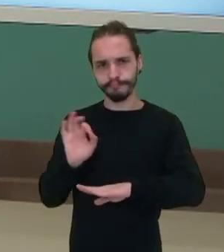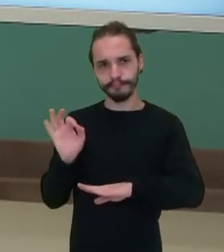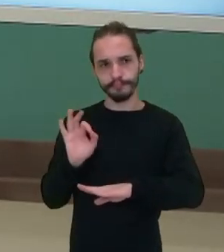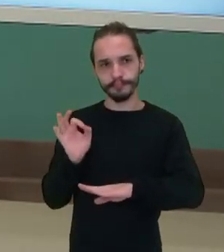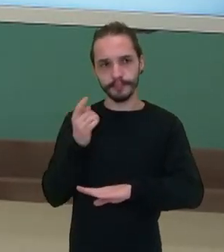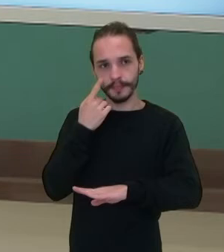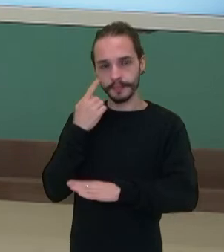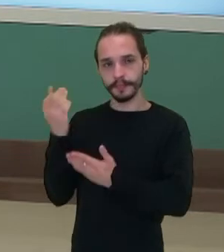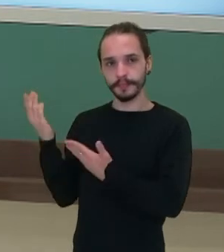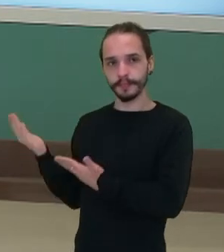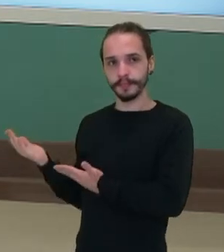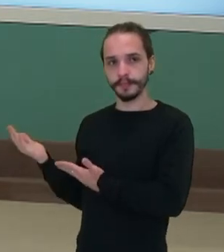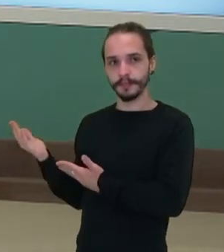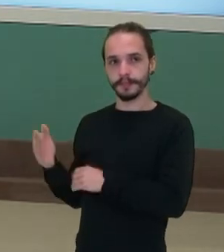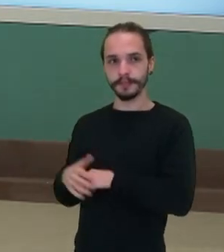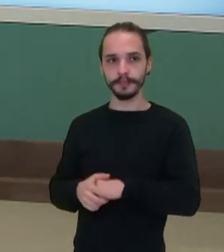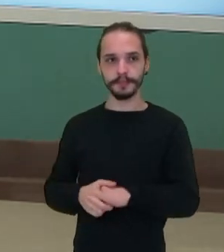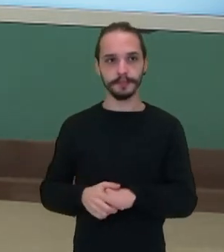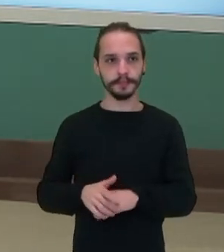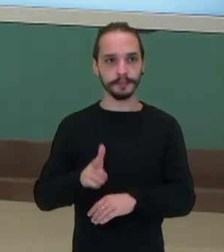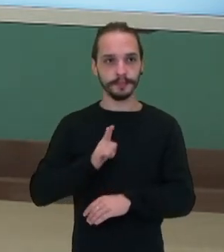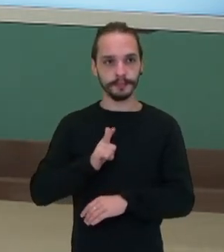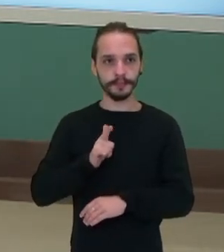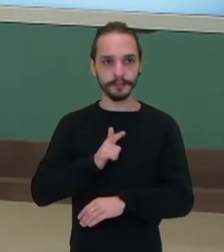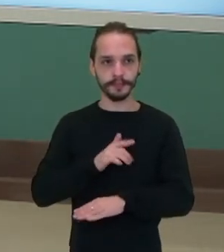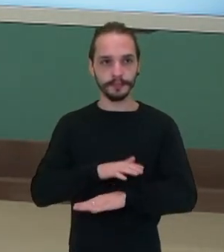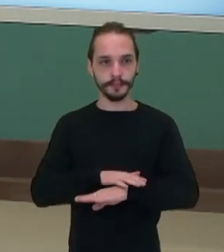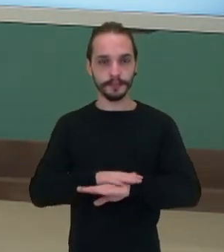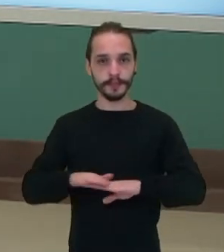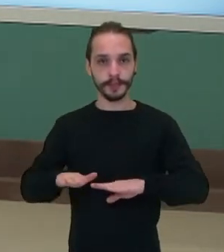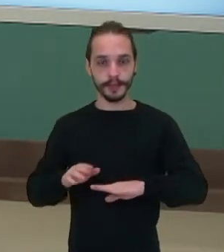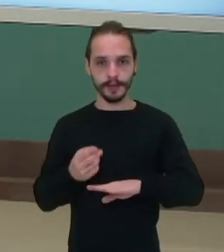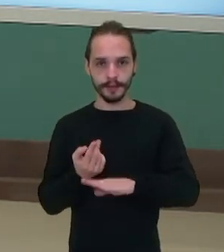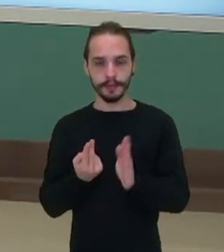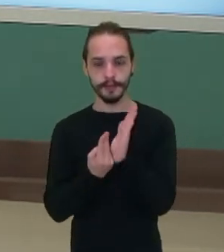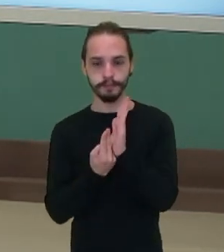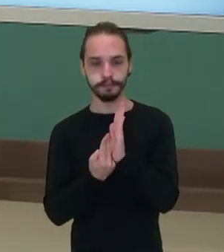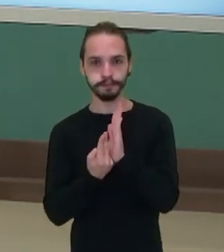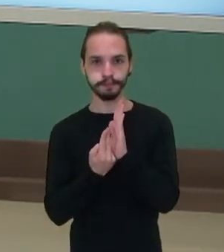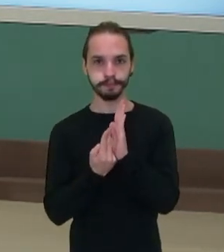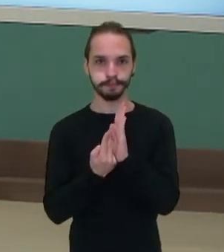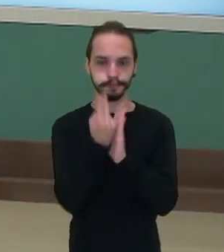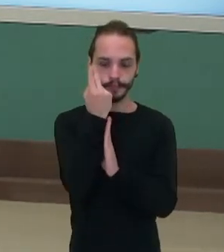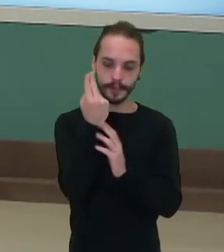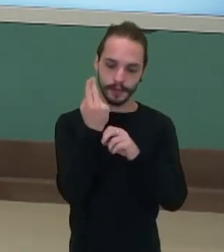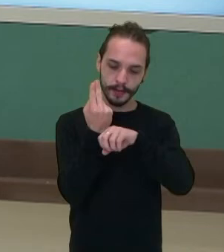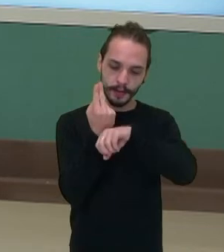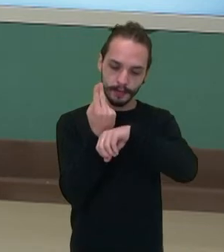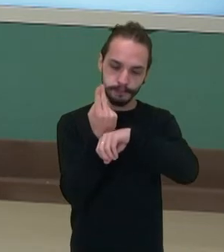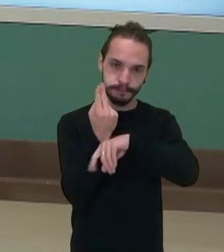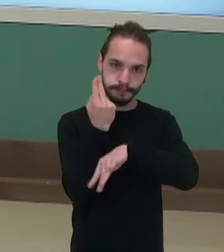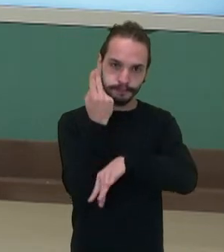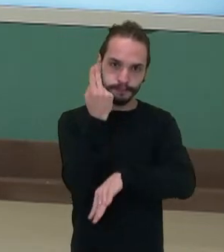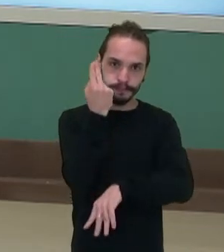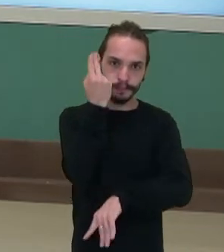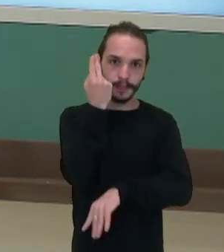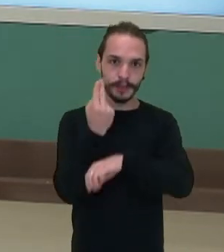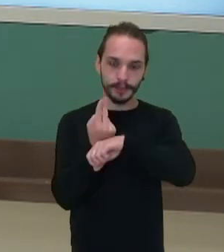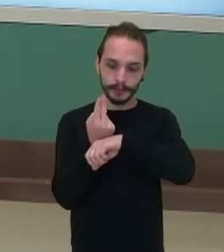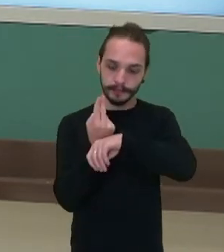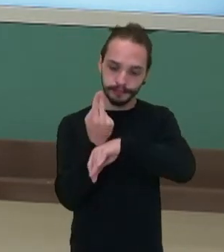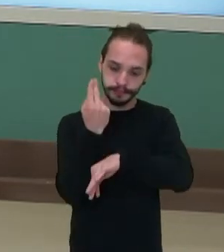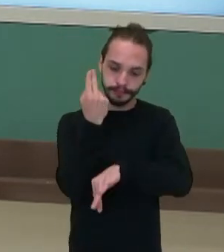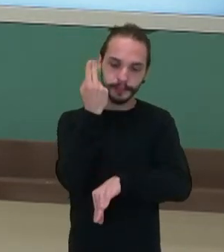essa imagem aqui, ó, você perceba que existe uma interação entre a expulsão dos gases com o corpo do foguete. É ali que está o par